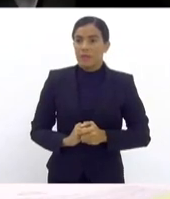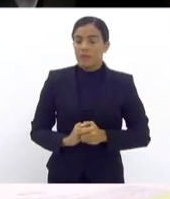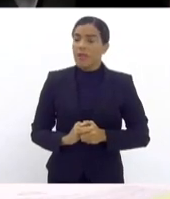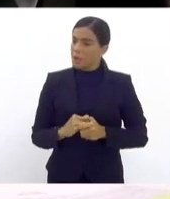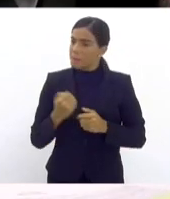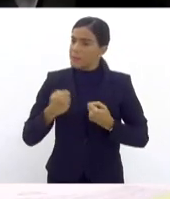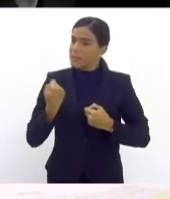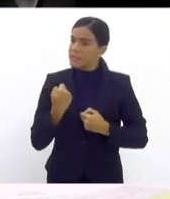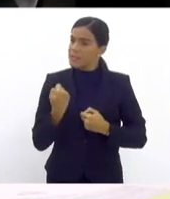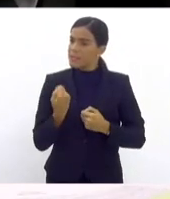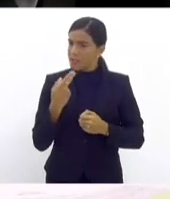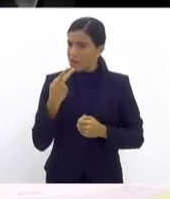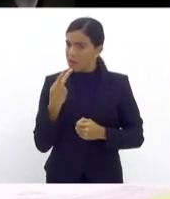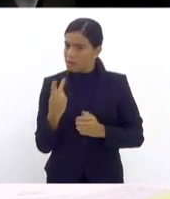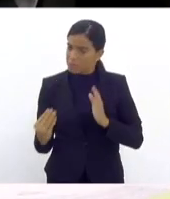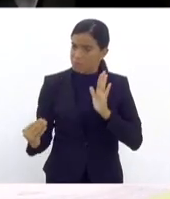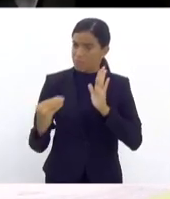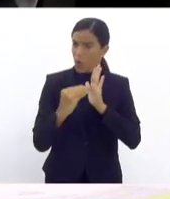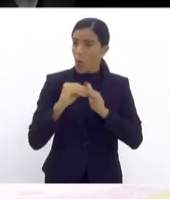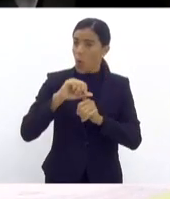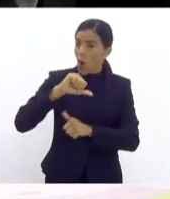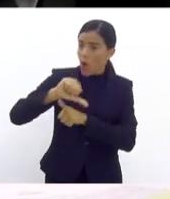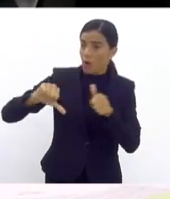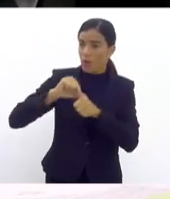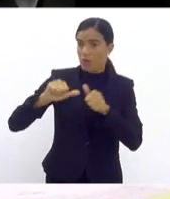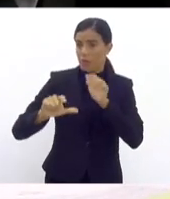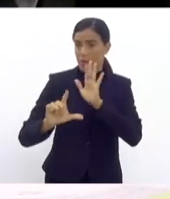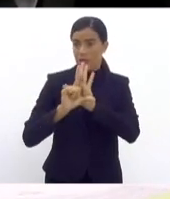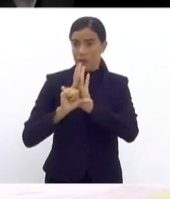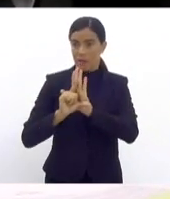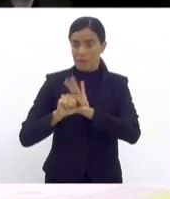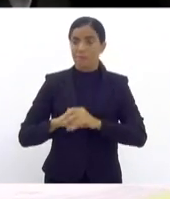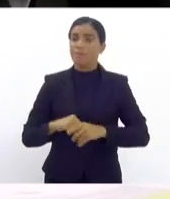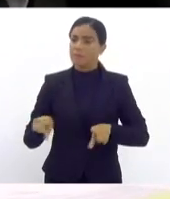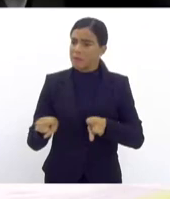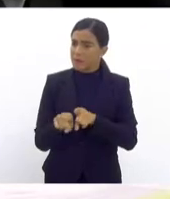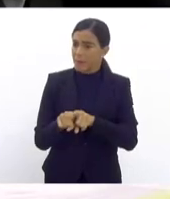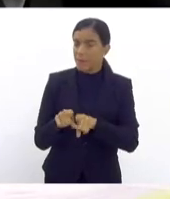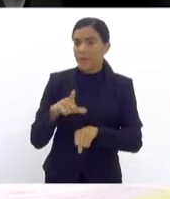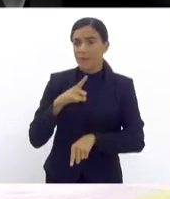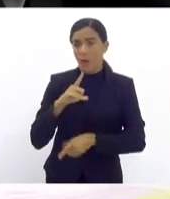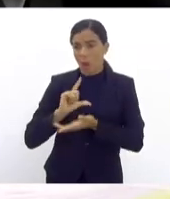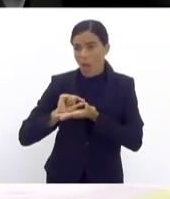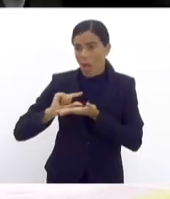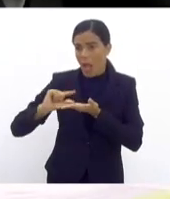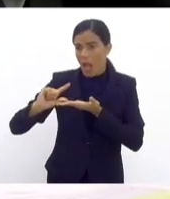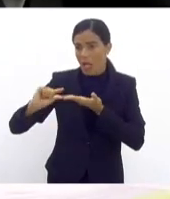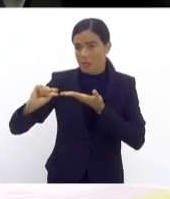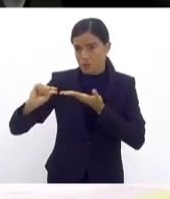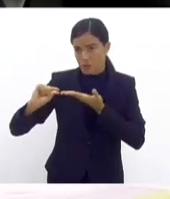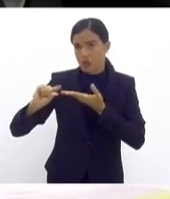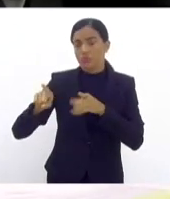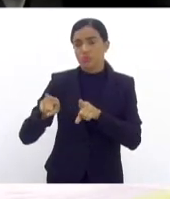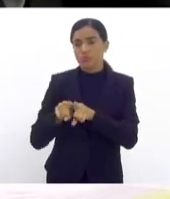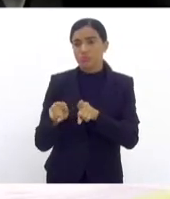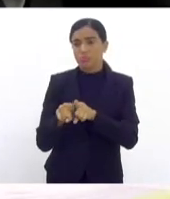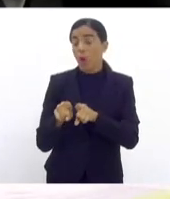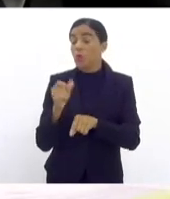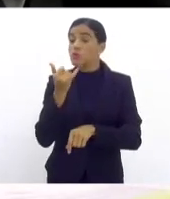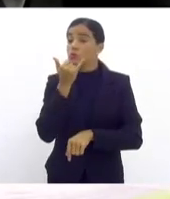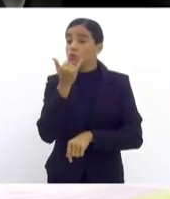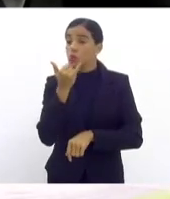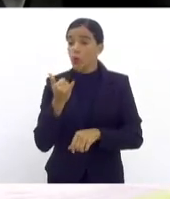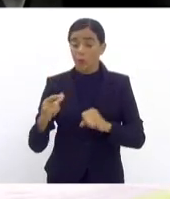mencione a lei ou altere a lei. Tem também um artigo que eu acho que pode ser suprimido, que é o artigo